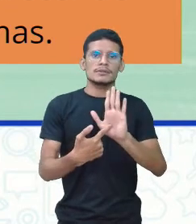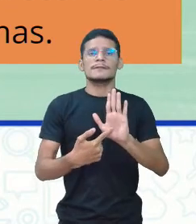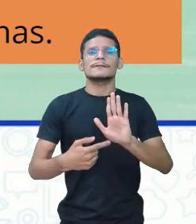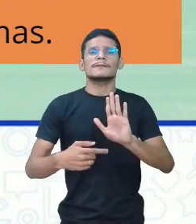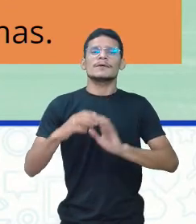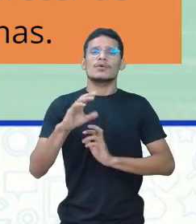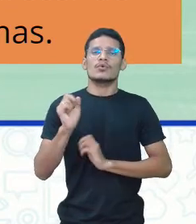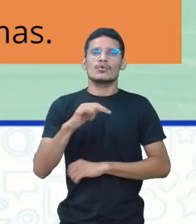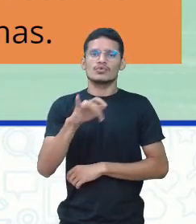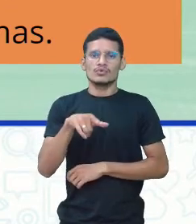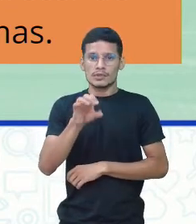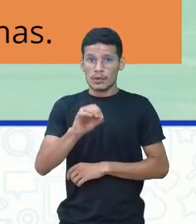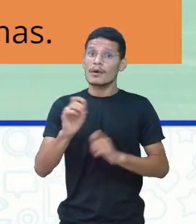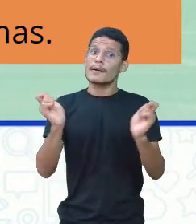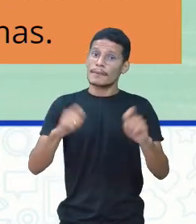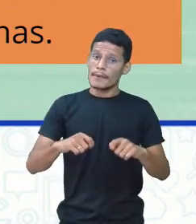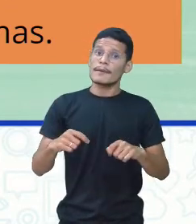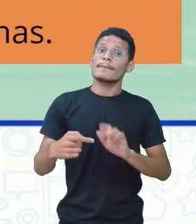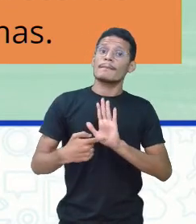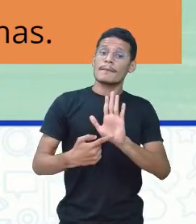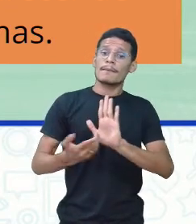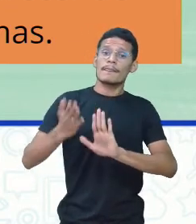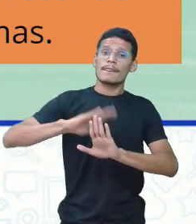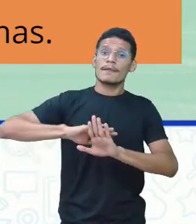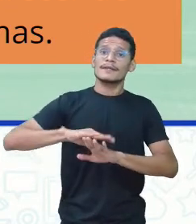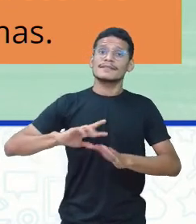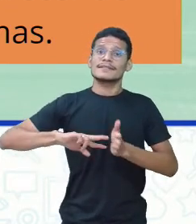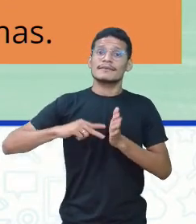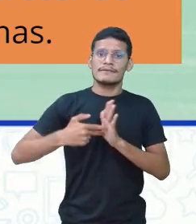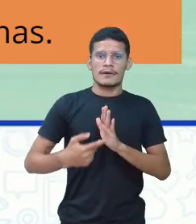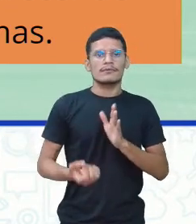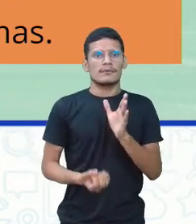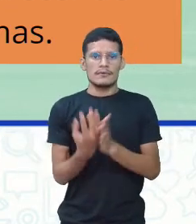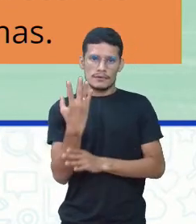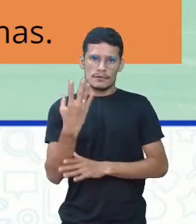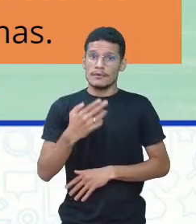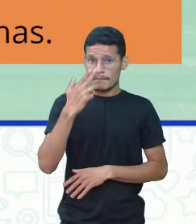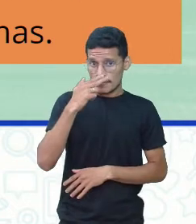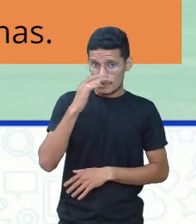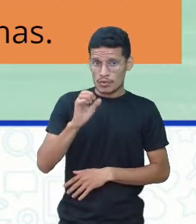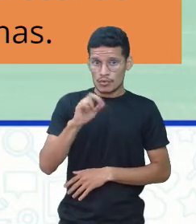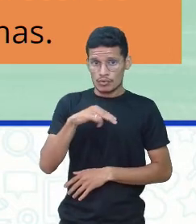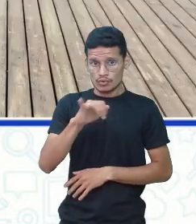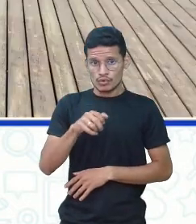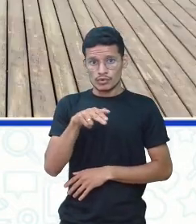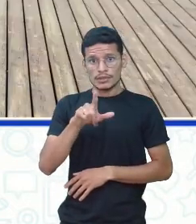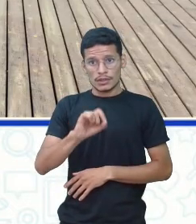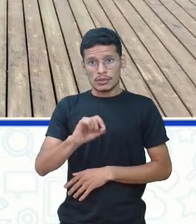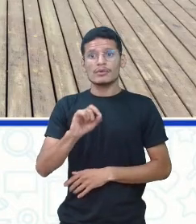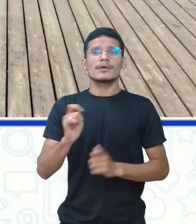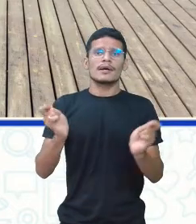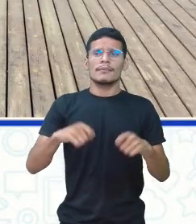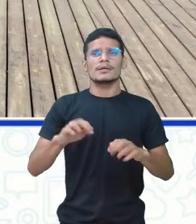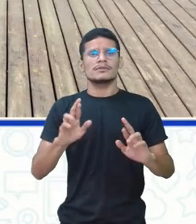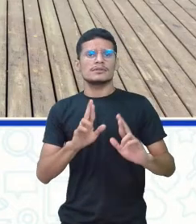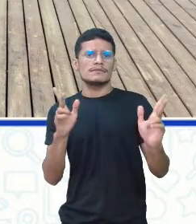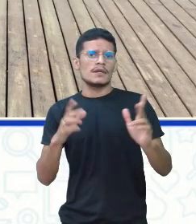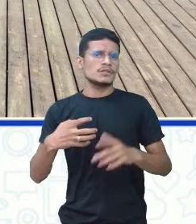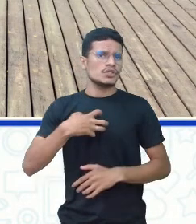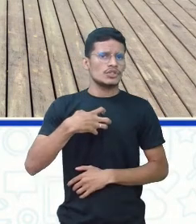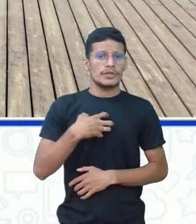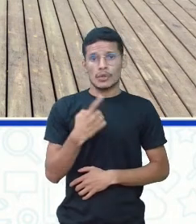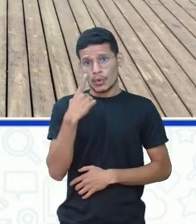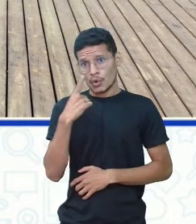os sentidos que ela cria. Uma mesma conjunção pode aparecer de diferentes formas, como a gente viu.